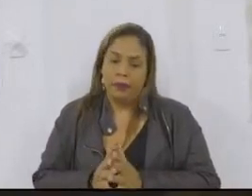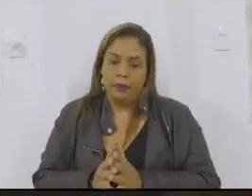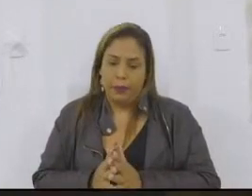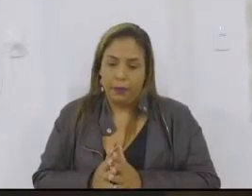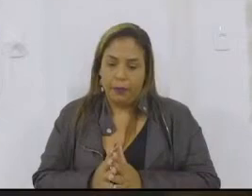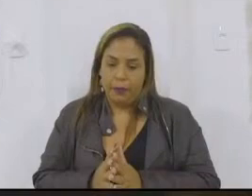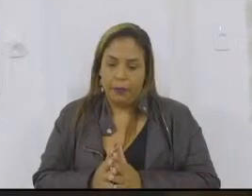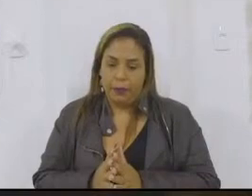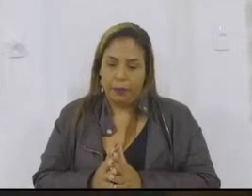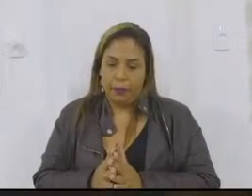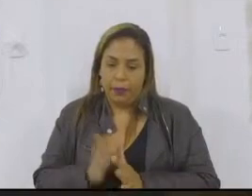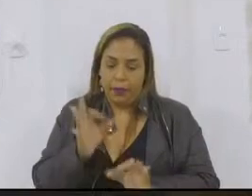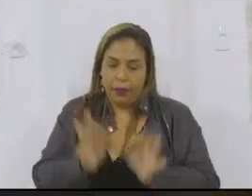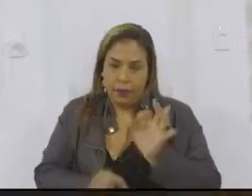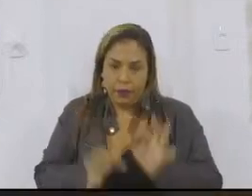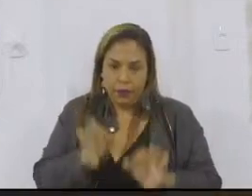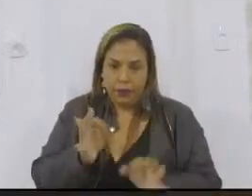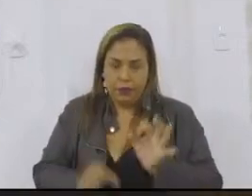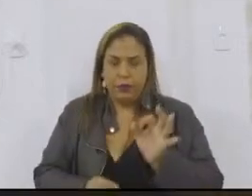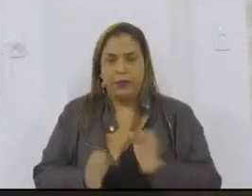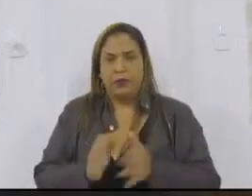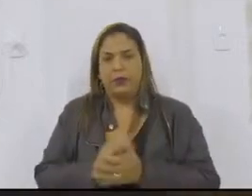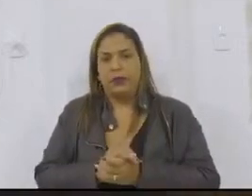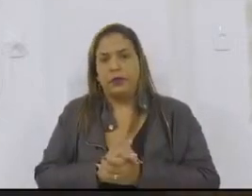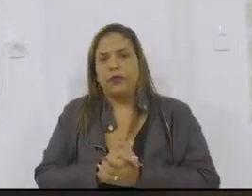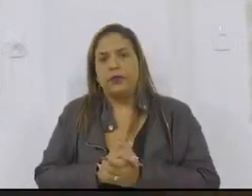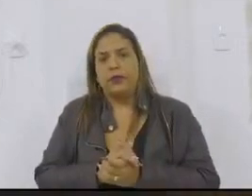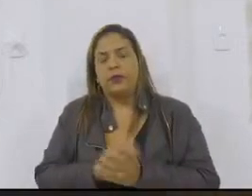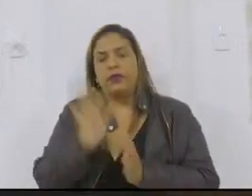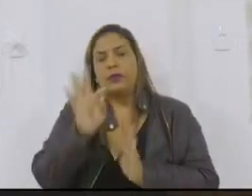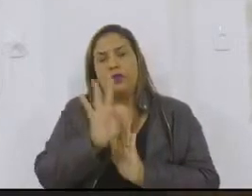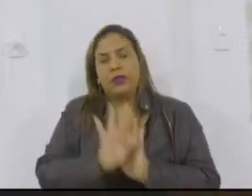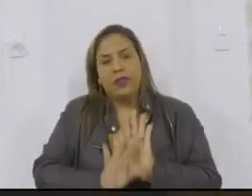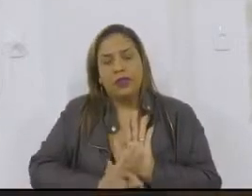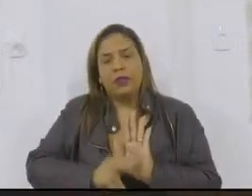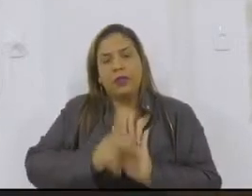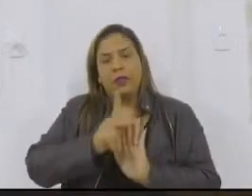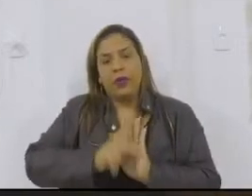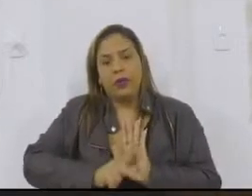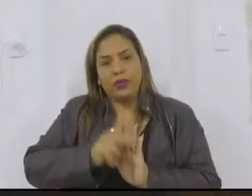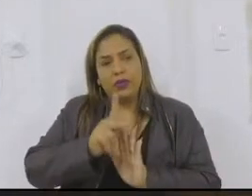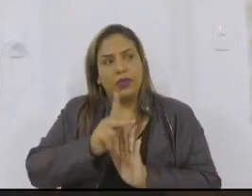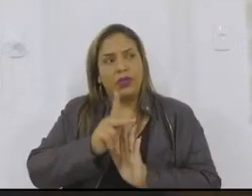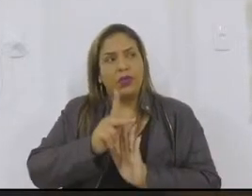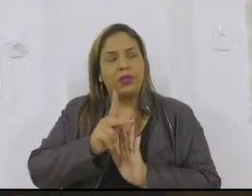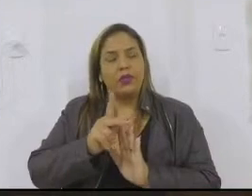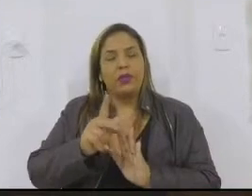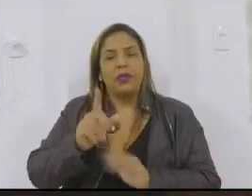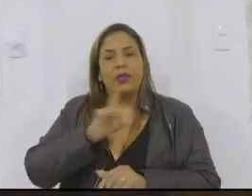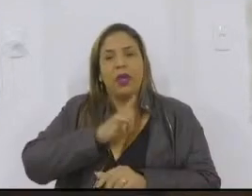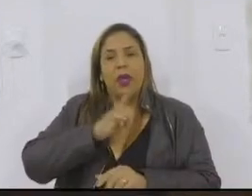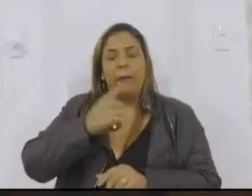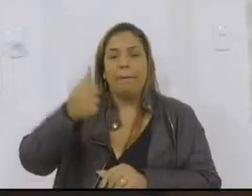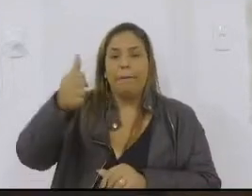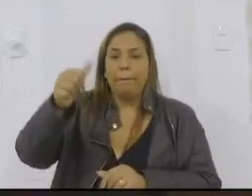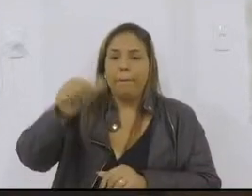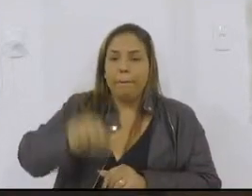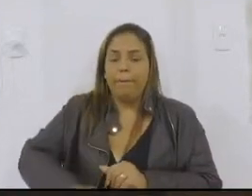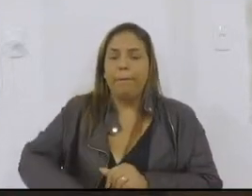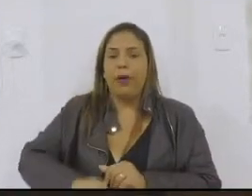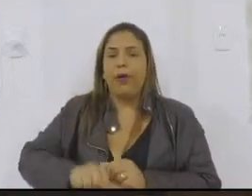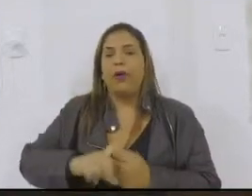Tribunal Judiciário. E, no outro giro, o texto desse projeto ainda tem outro agravante no artigo 4º da